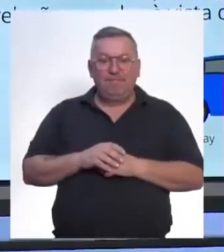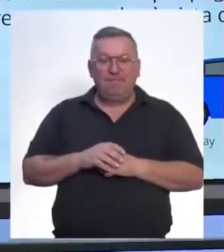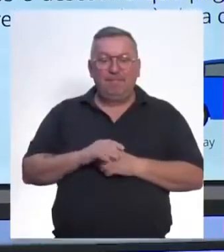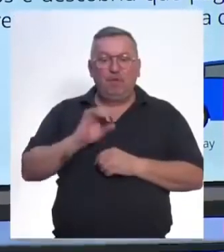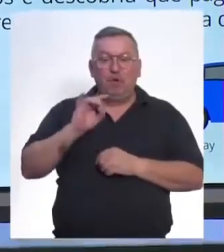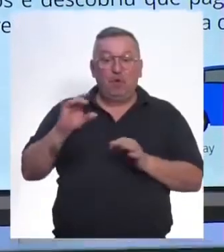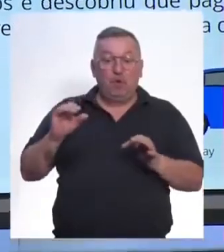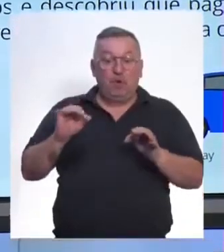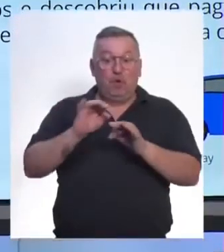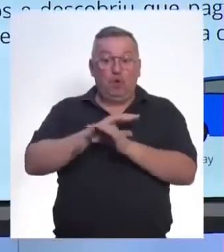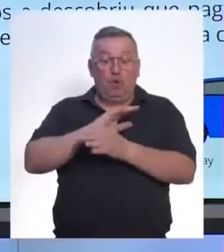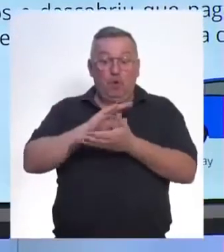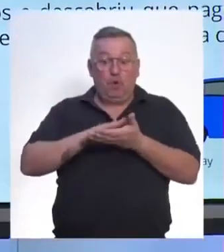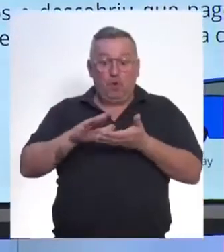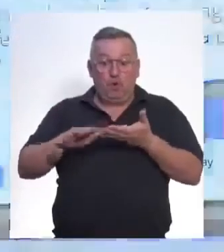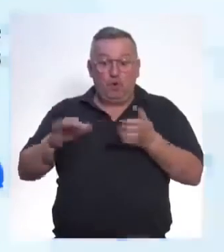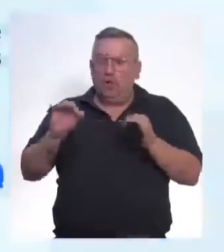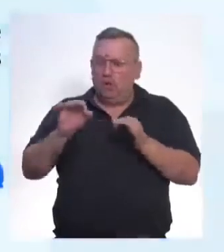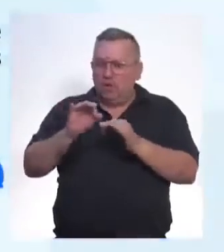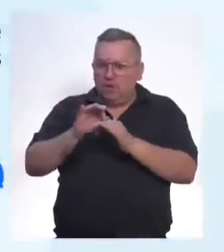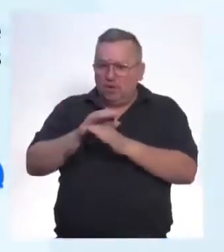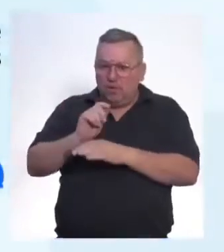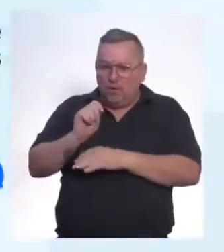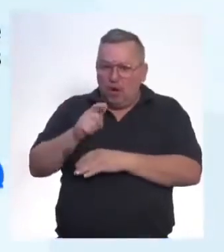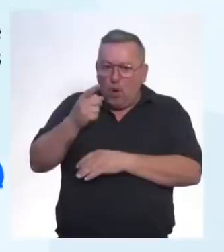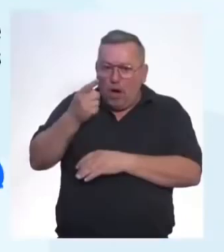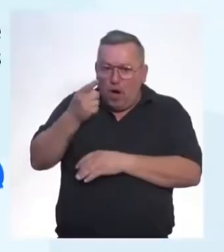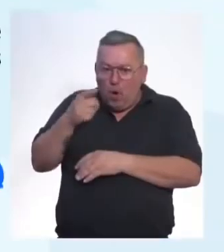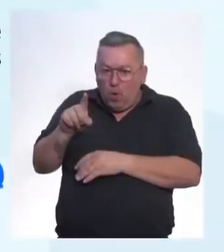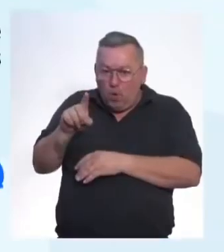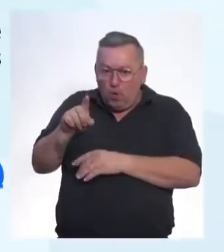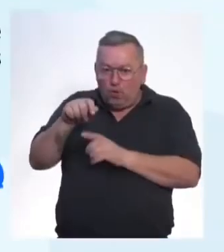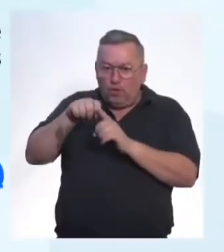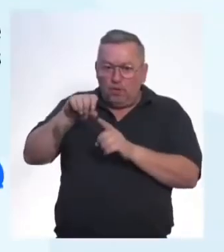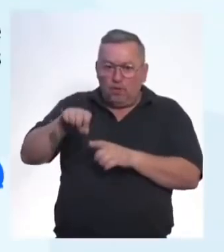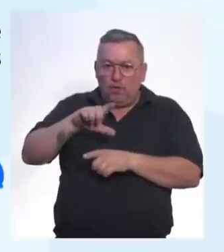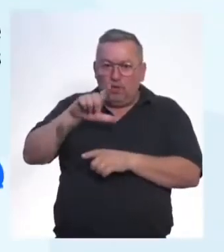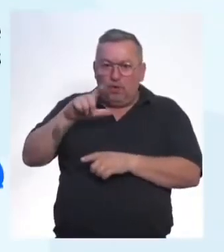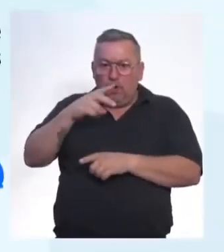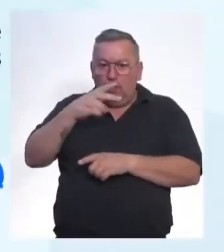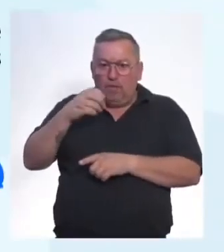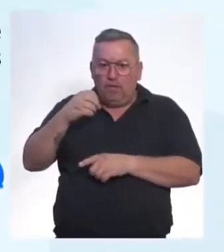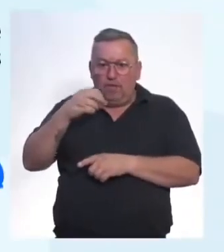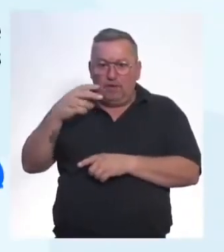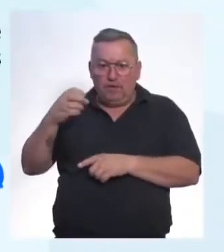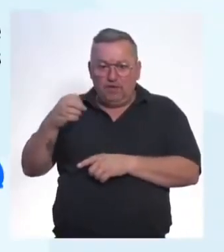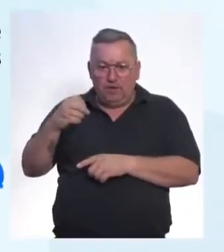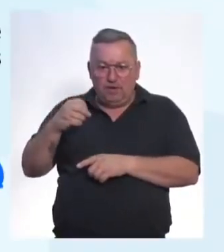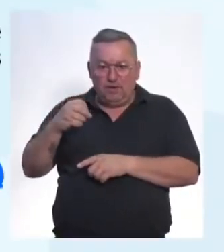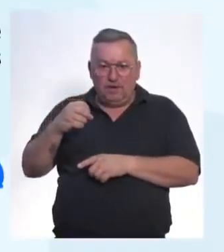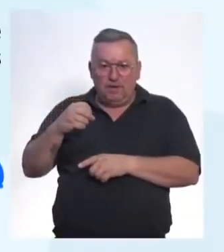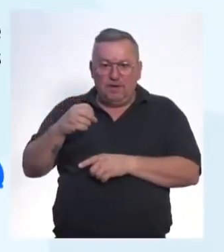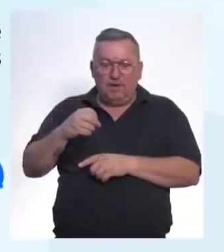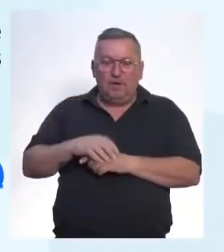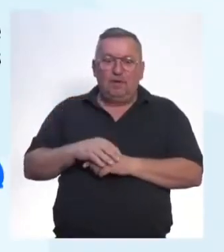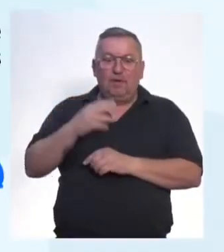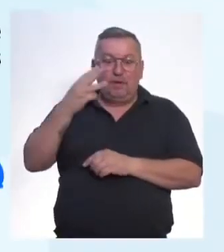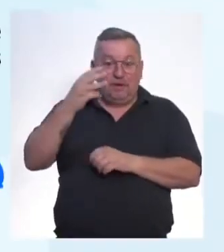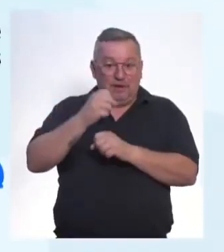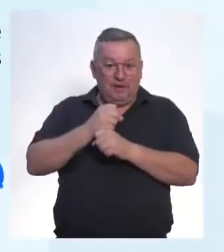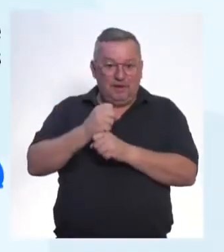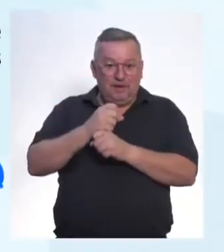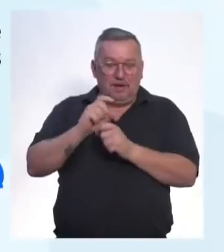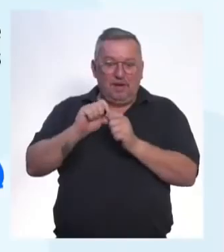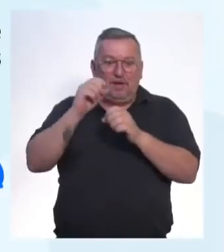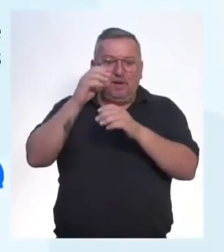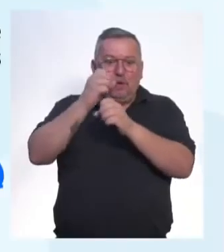Só concluindo o exercício, ao terminar de pagar a última prestação em julho de 2020, ou seja, os 3 anos, ela